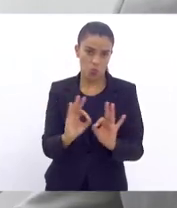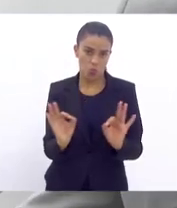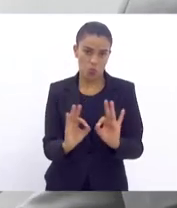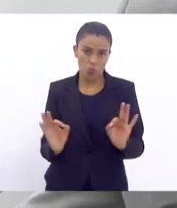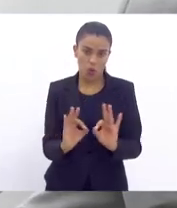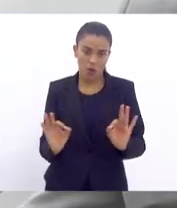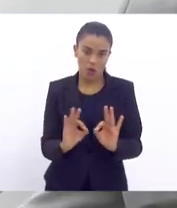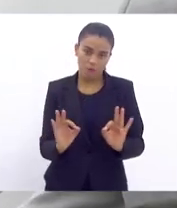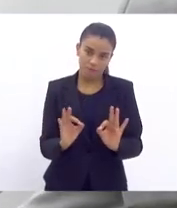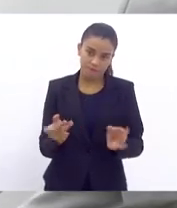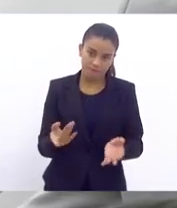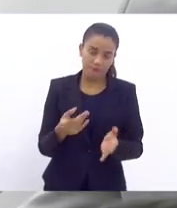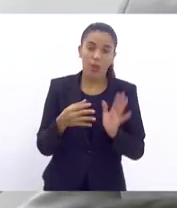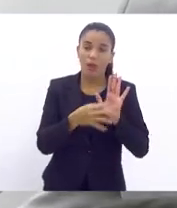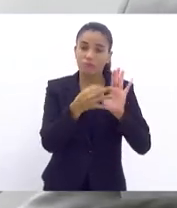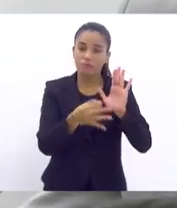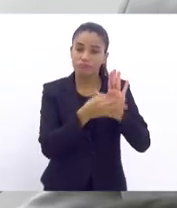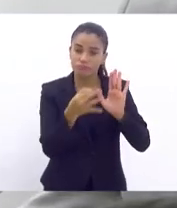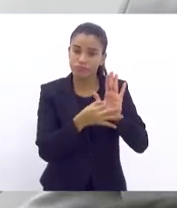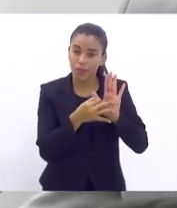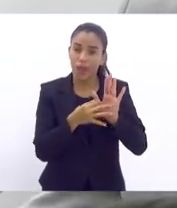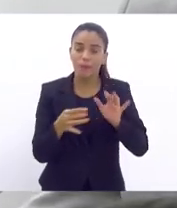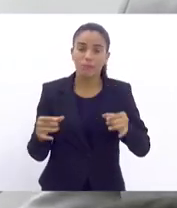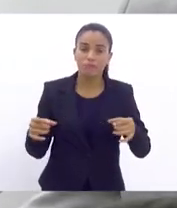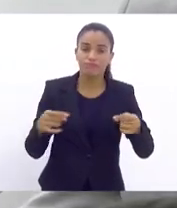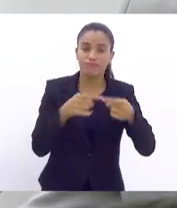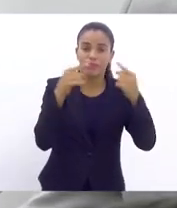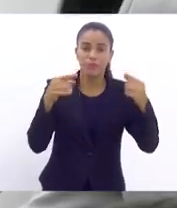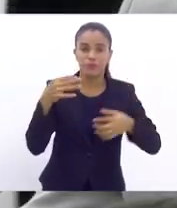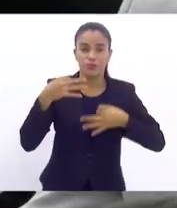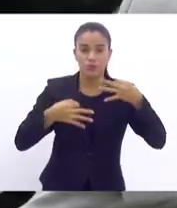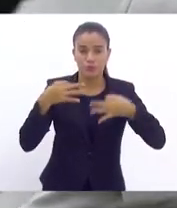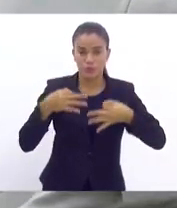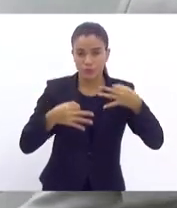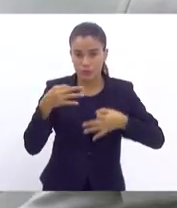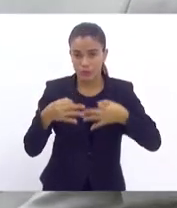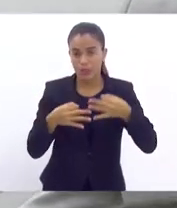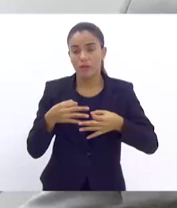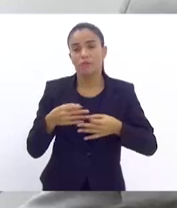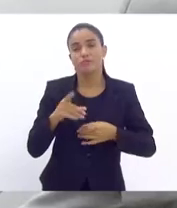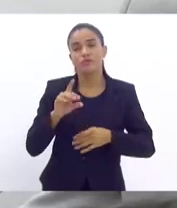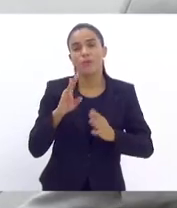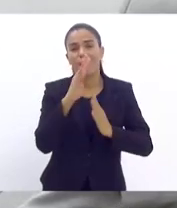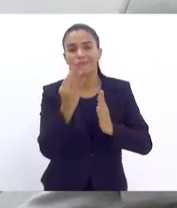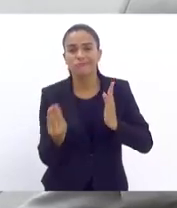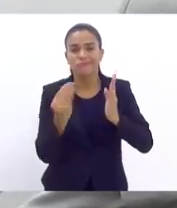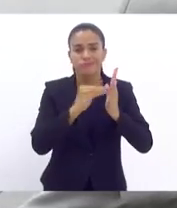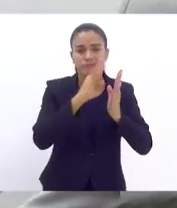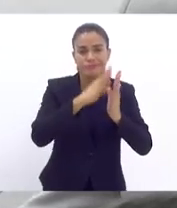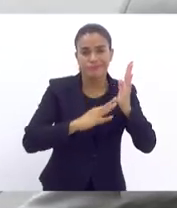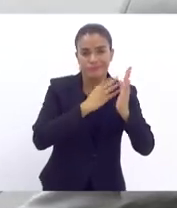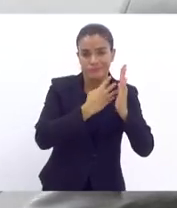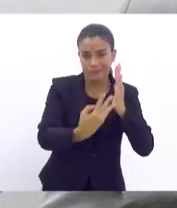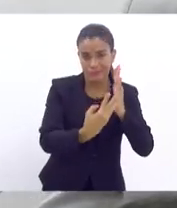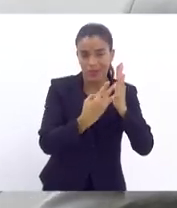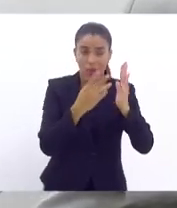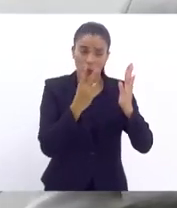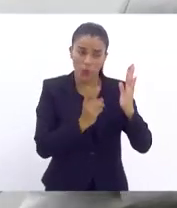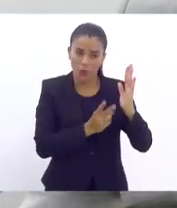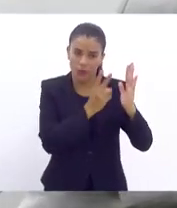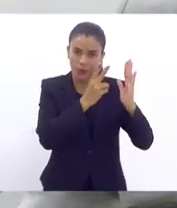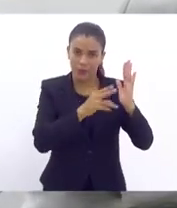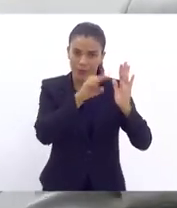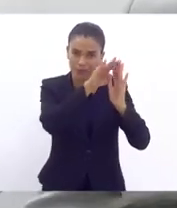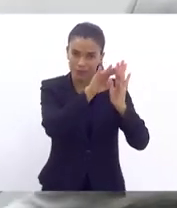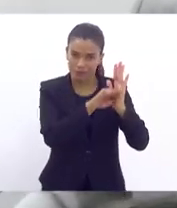eu apareci dele pela juridicidade é um projeto que apenas faz alteração na lei de calendário E aí eu mantenho o projeto em Pauta